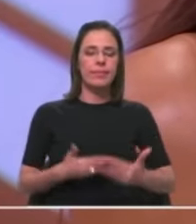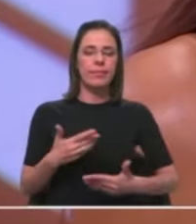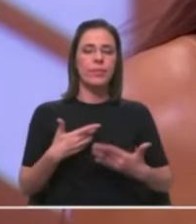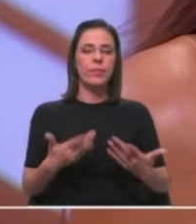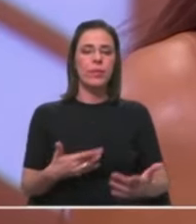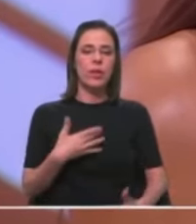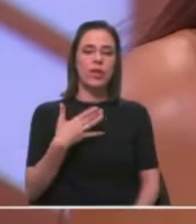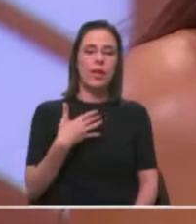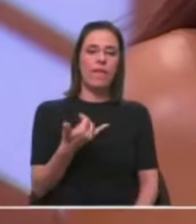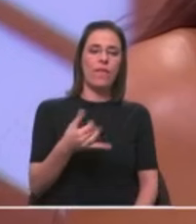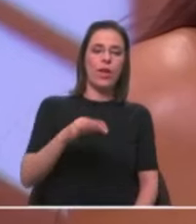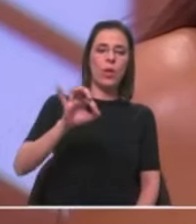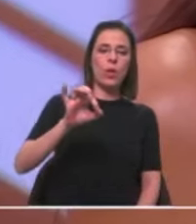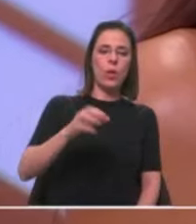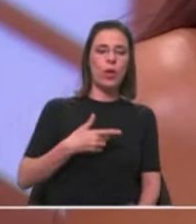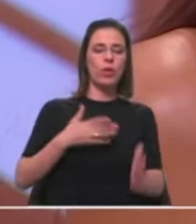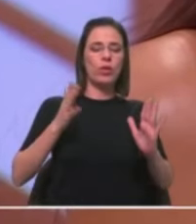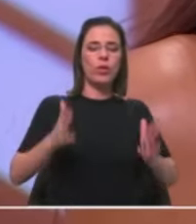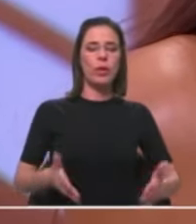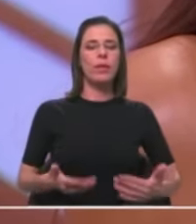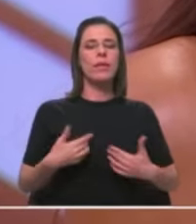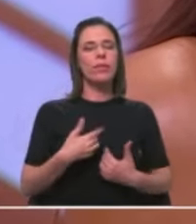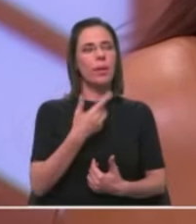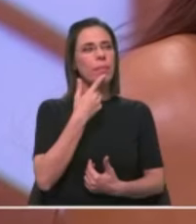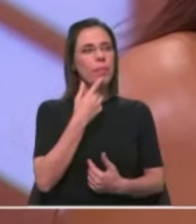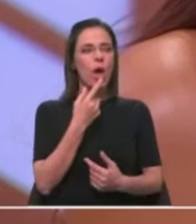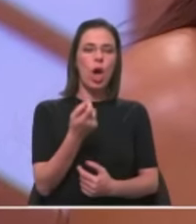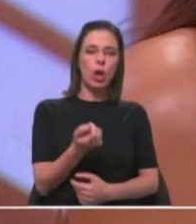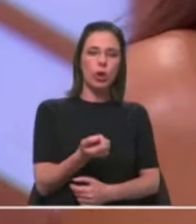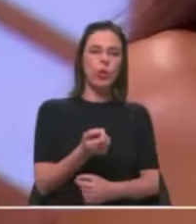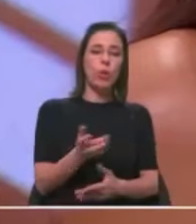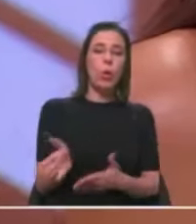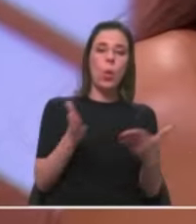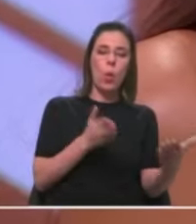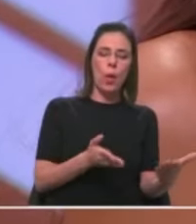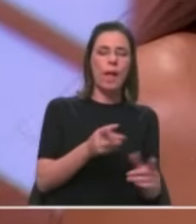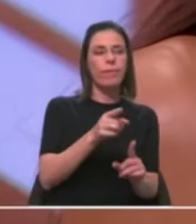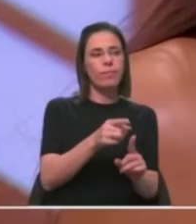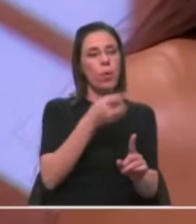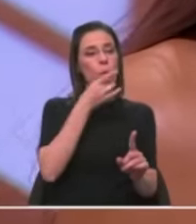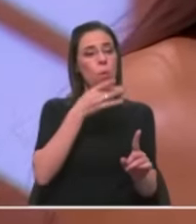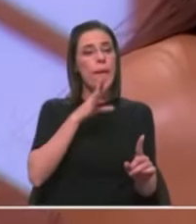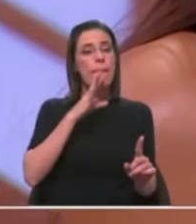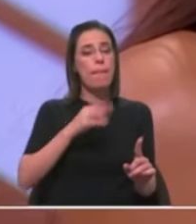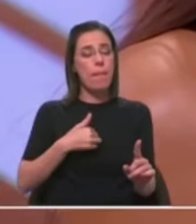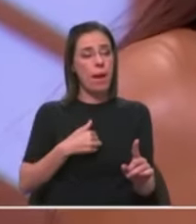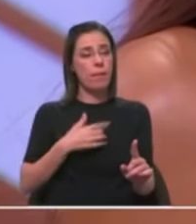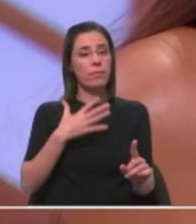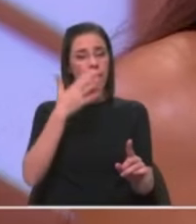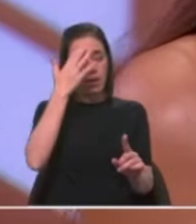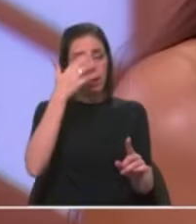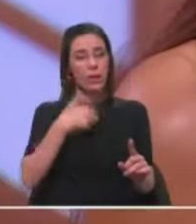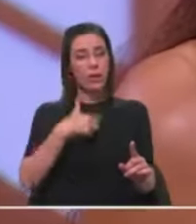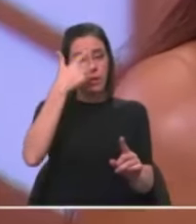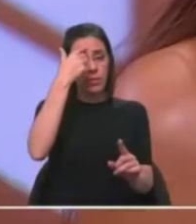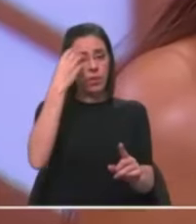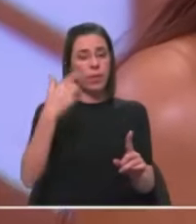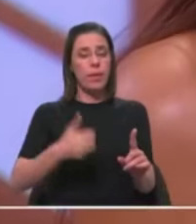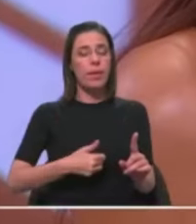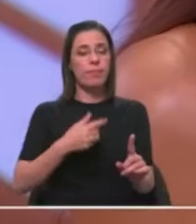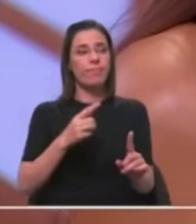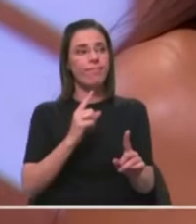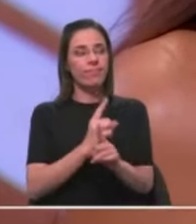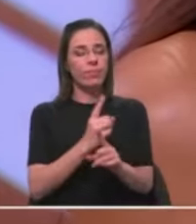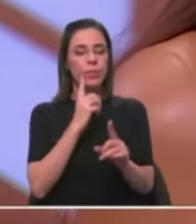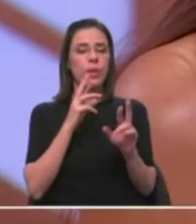já tenho 28 anos... Eu vou entendendo também um bocadinho o lado deles e um dia, quando for mãe, também acho que vou entender ainda mais